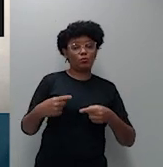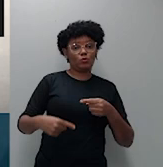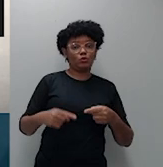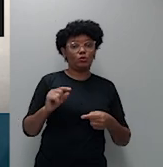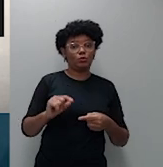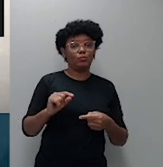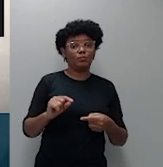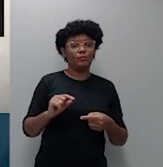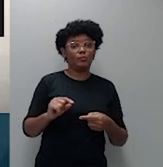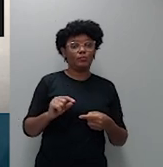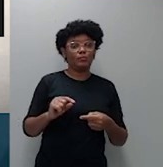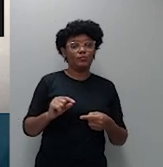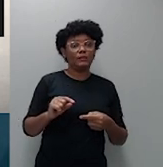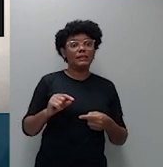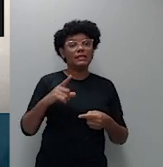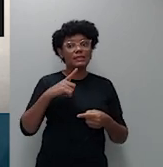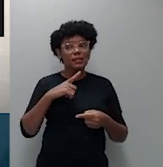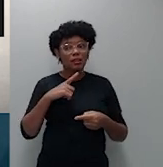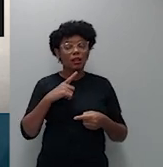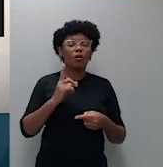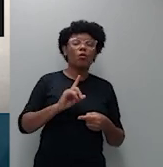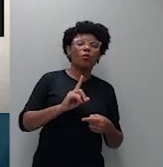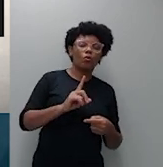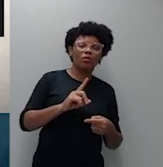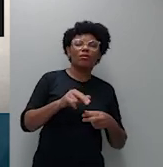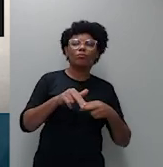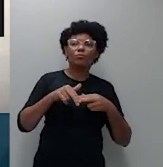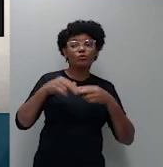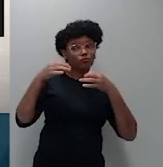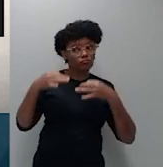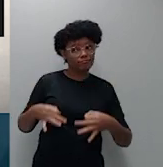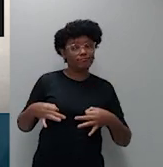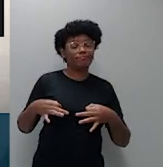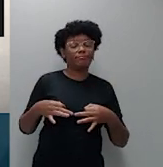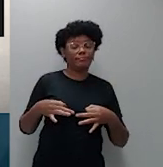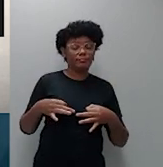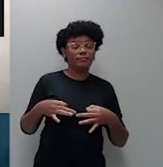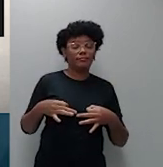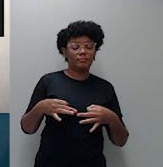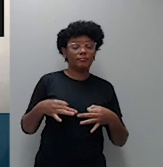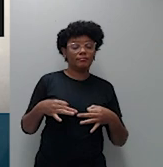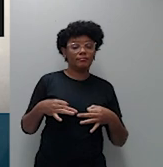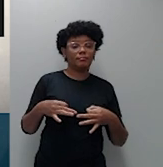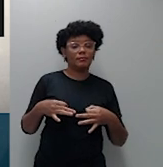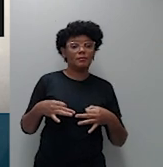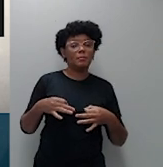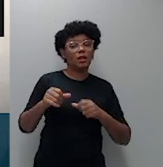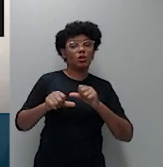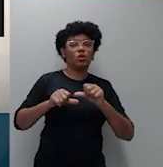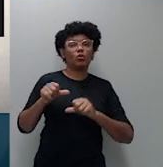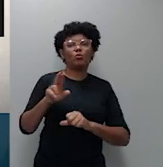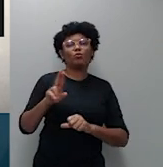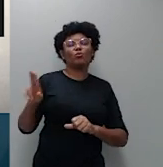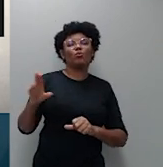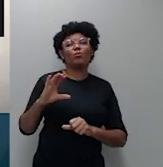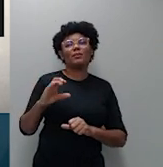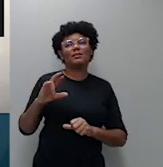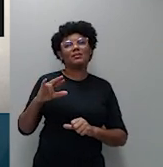se há ou não um motivo justificado para alteração do nome civil